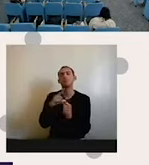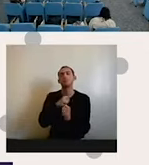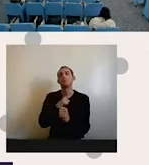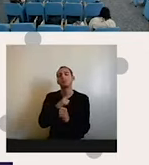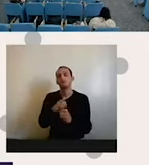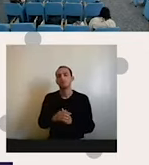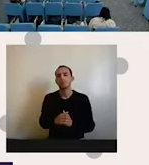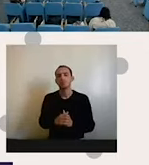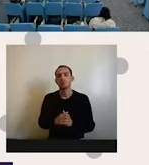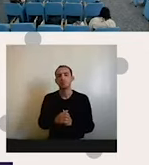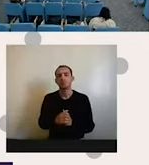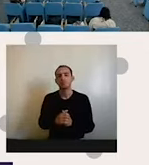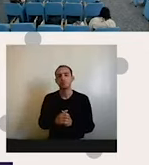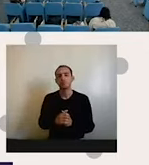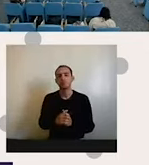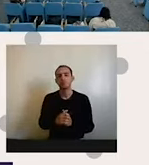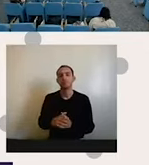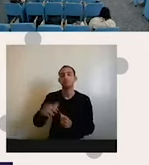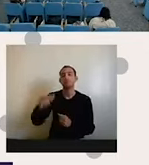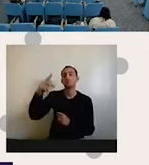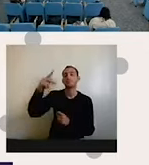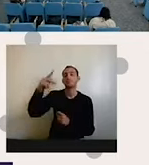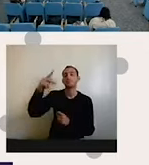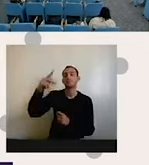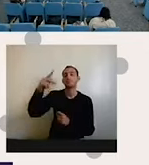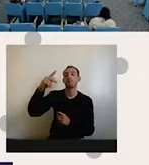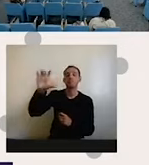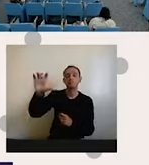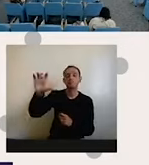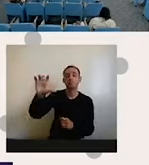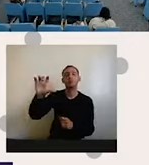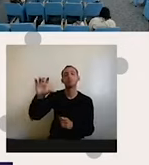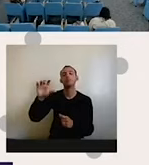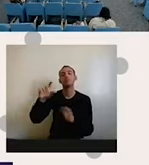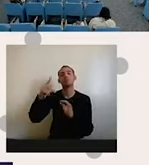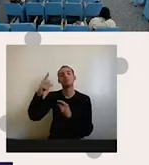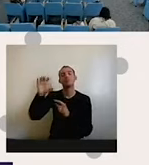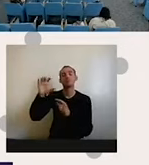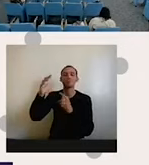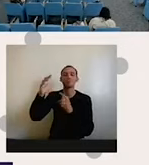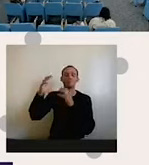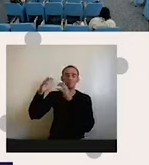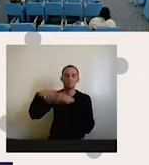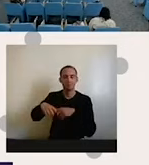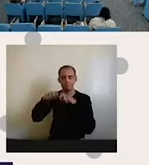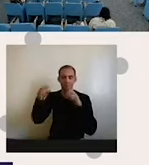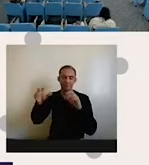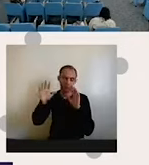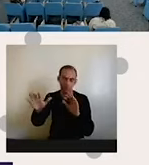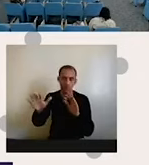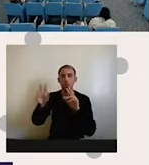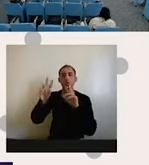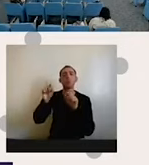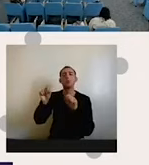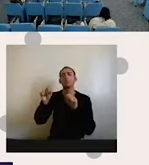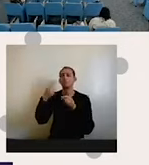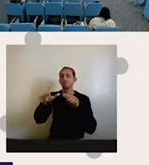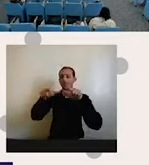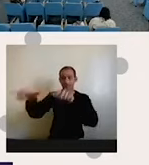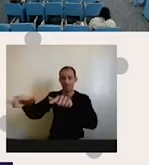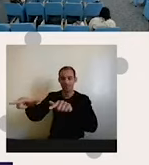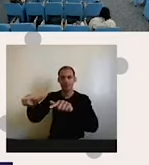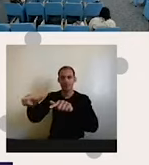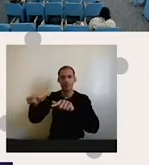do PCMSO deveria ter dados sobre afastamento, dados sobre atestado por CID e por setor.